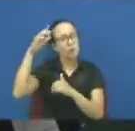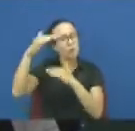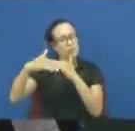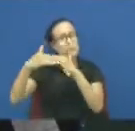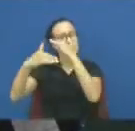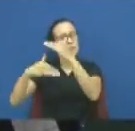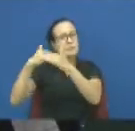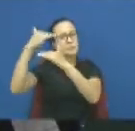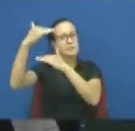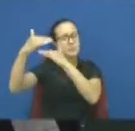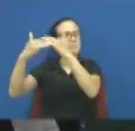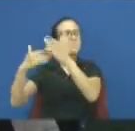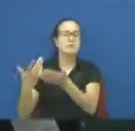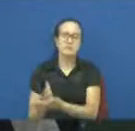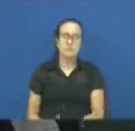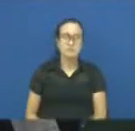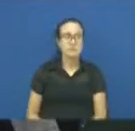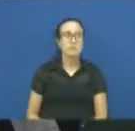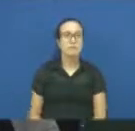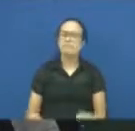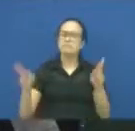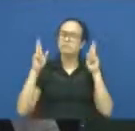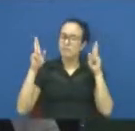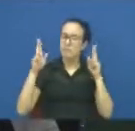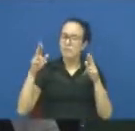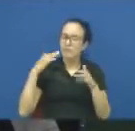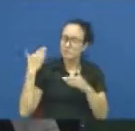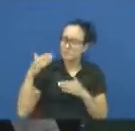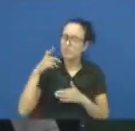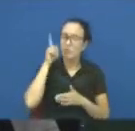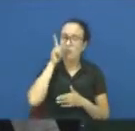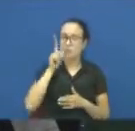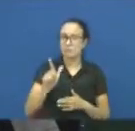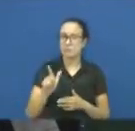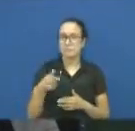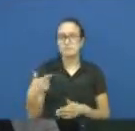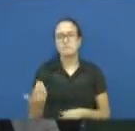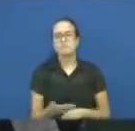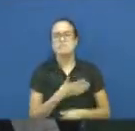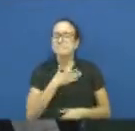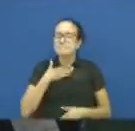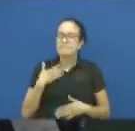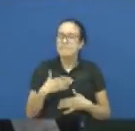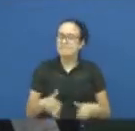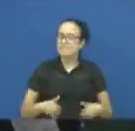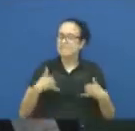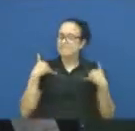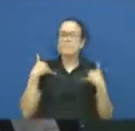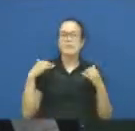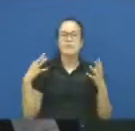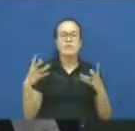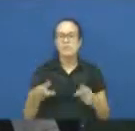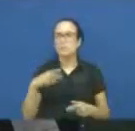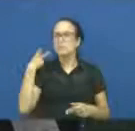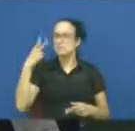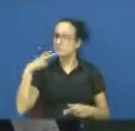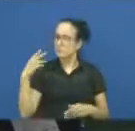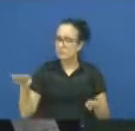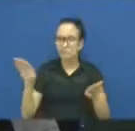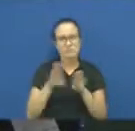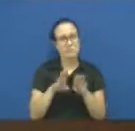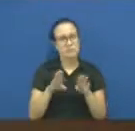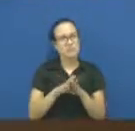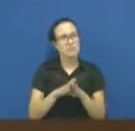pouca coisa. Portanto, o basquete de Limeira orgulha a todos nós e aos vereadores também. Transmita a todos lá a nossa alegria e